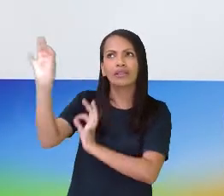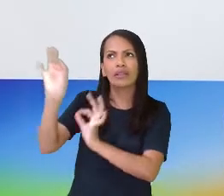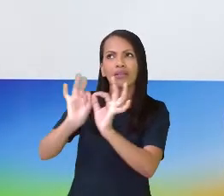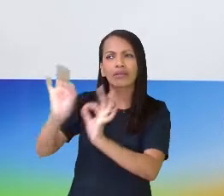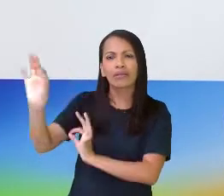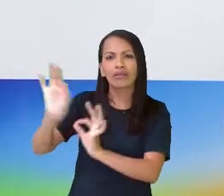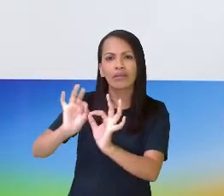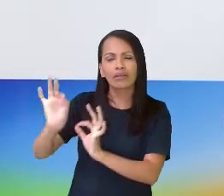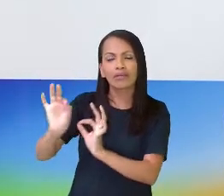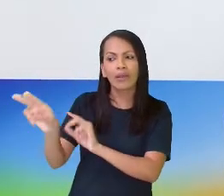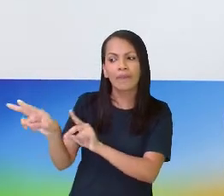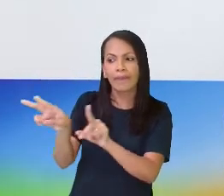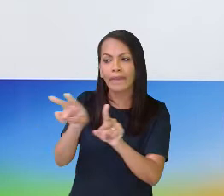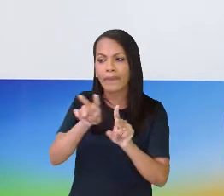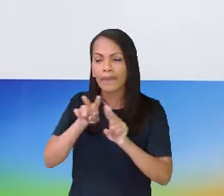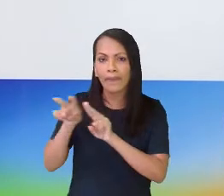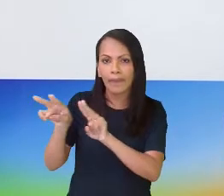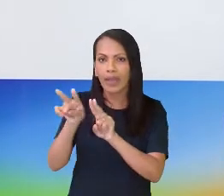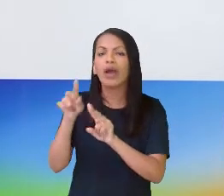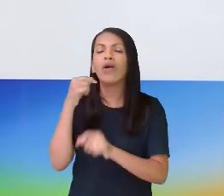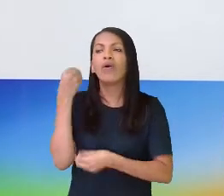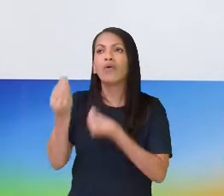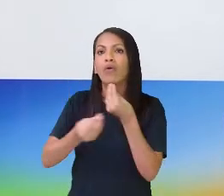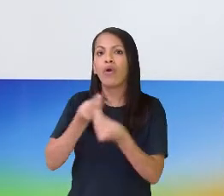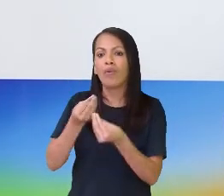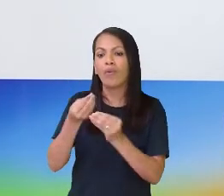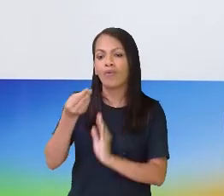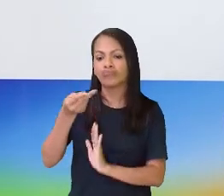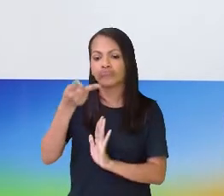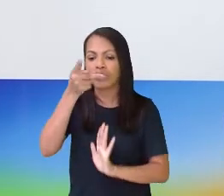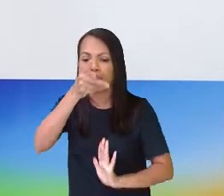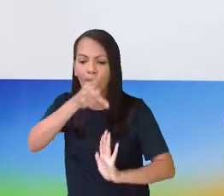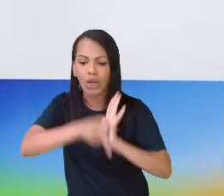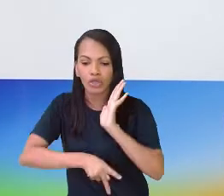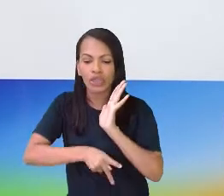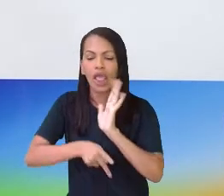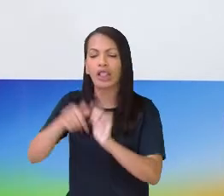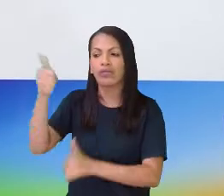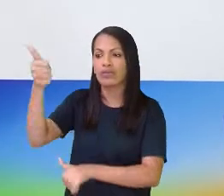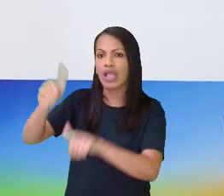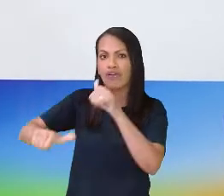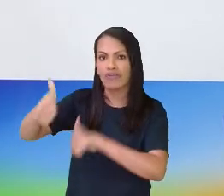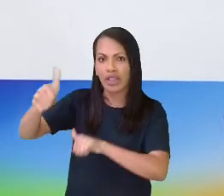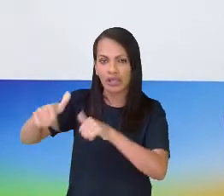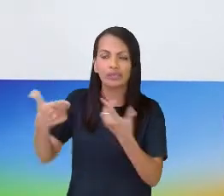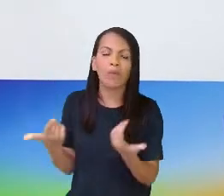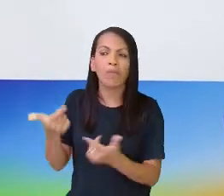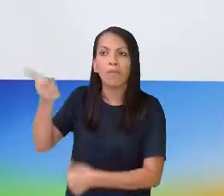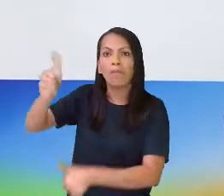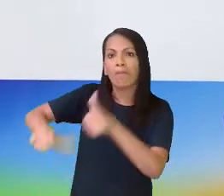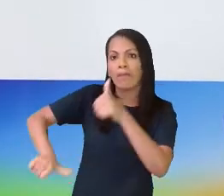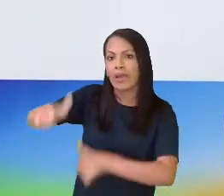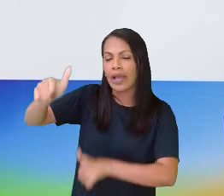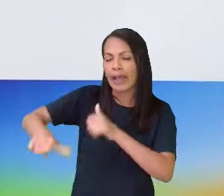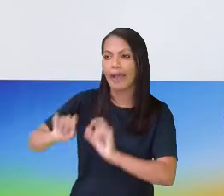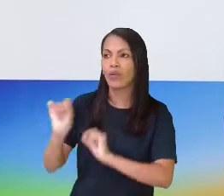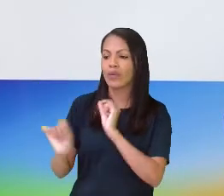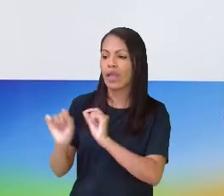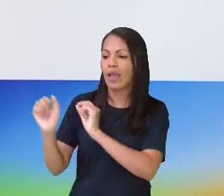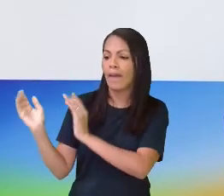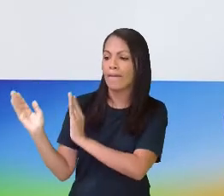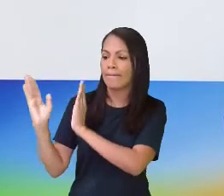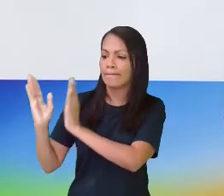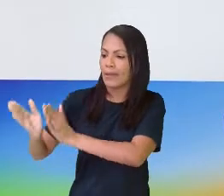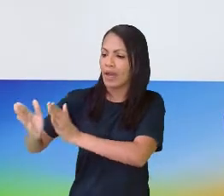olhar para a configuração dessa avaliação. Lembrando que essa avaliação ela ocorre de forma sistemática, como